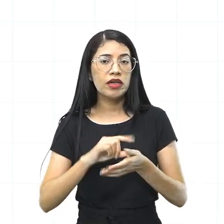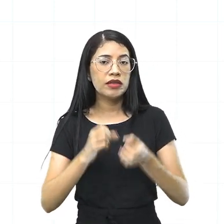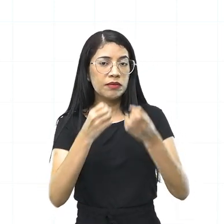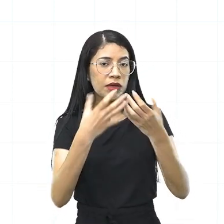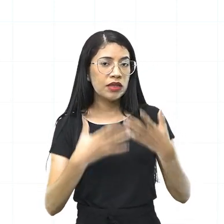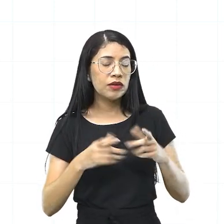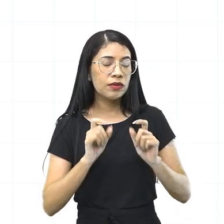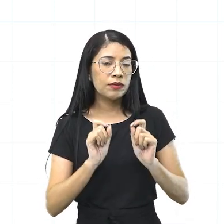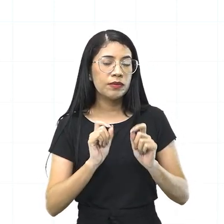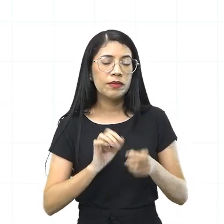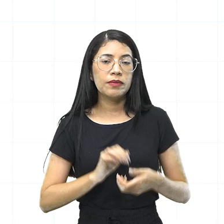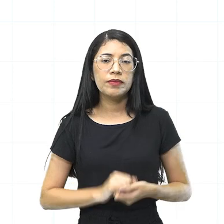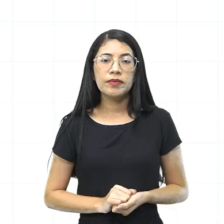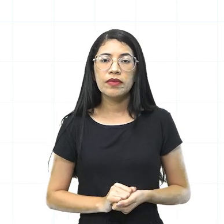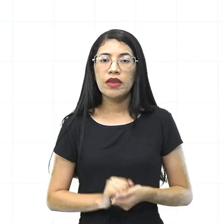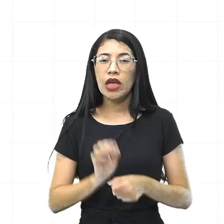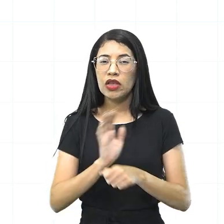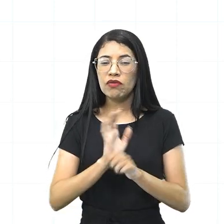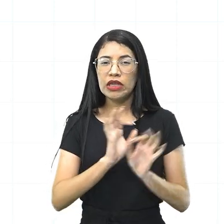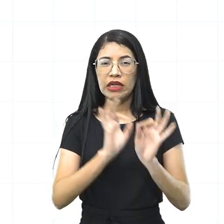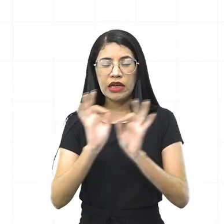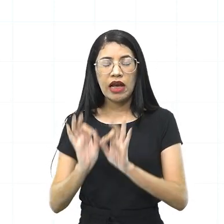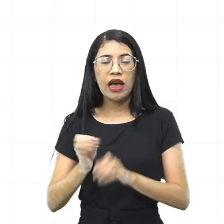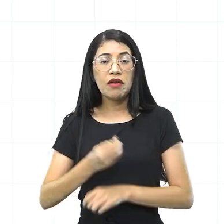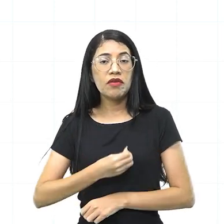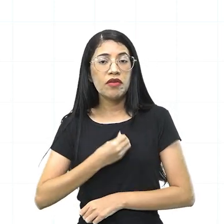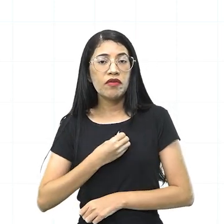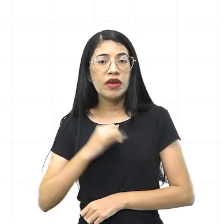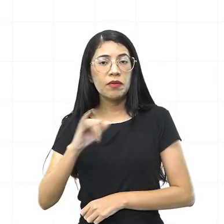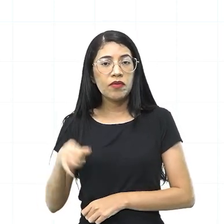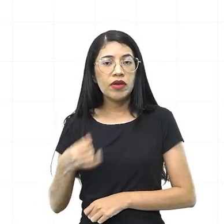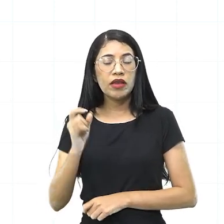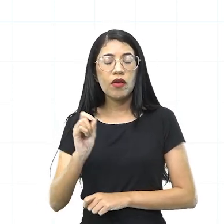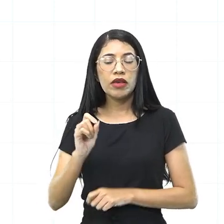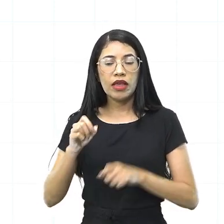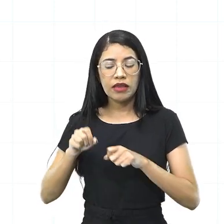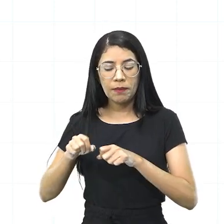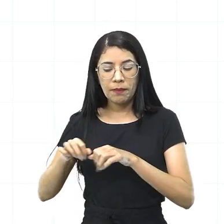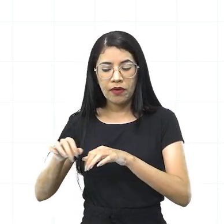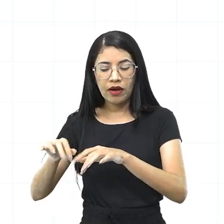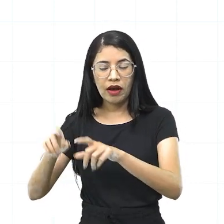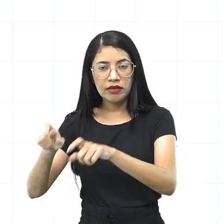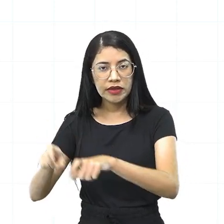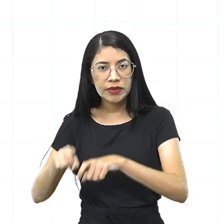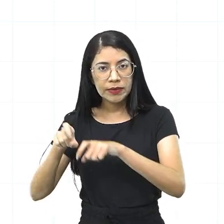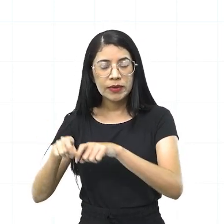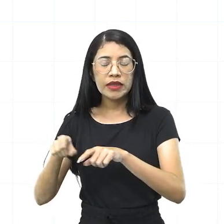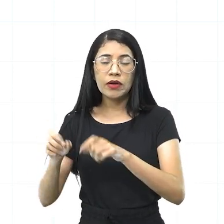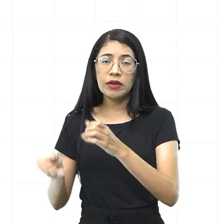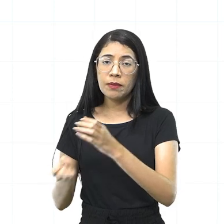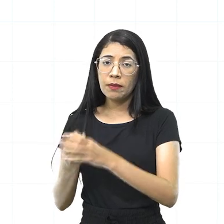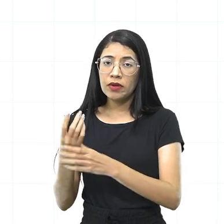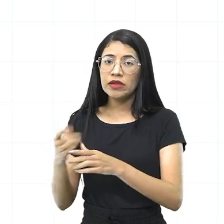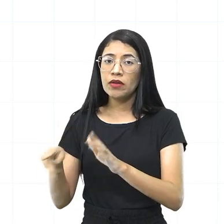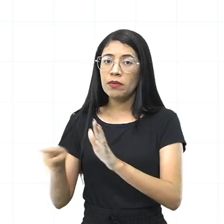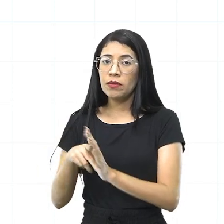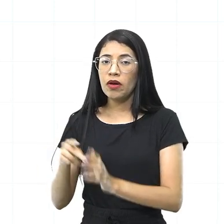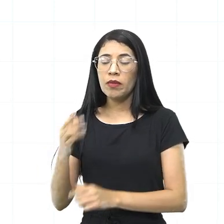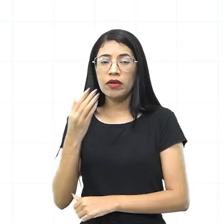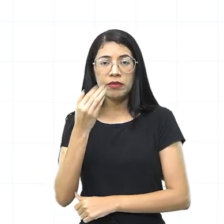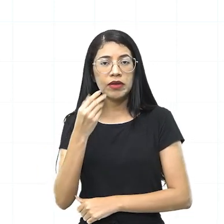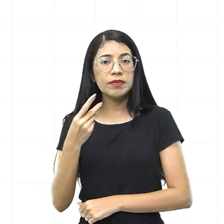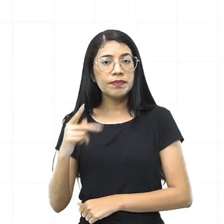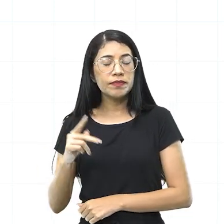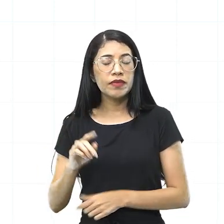falou, a família vivia muito o quê? Da agricultura familiar, então eles o quê? Produziam alimentos,